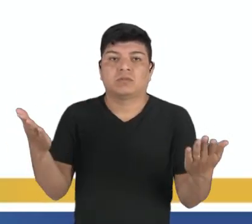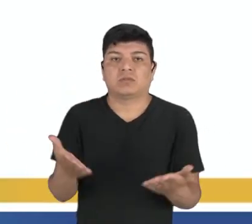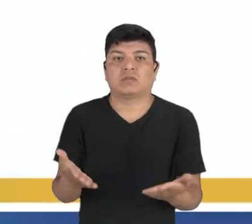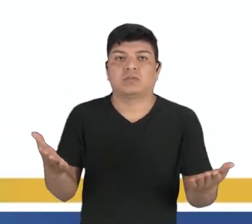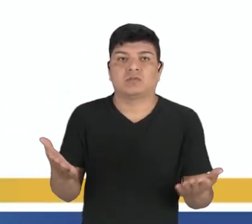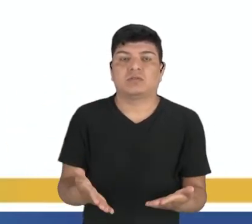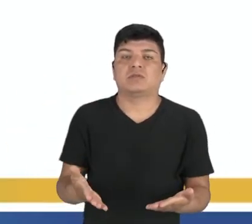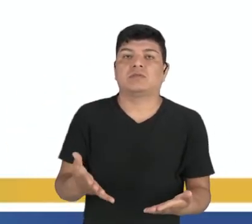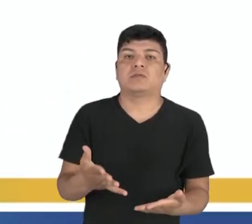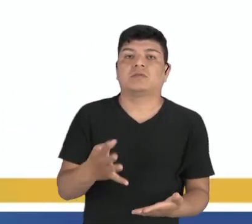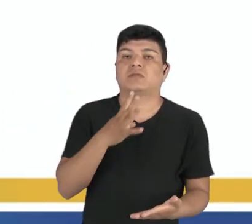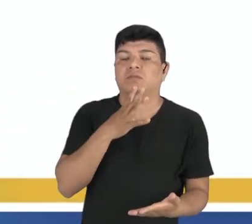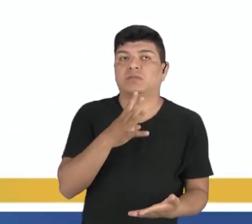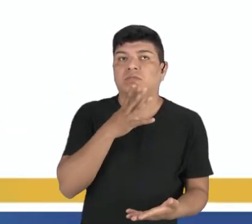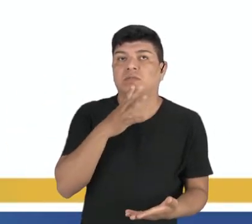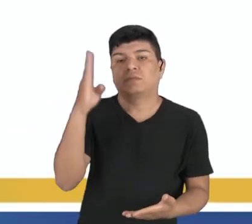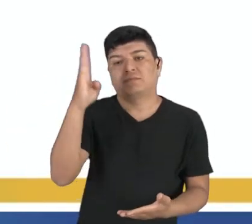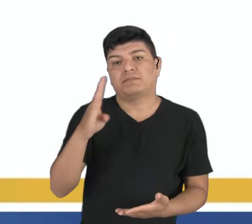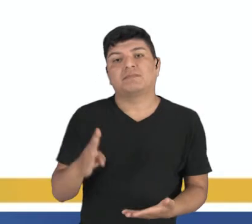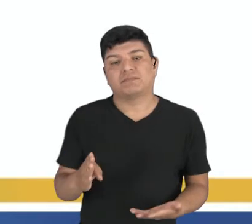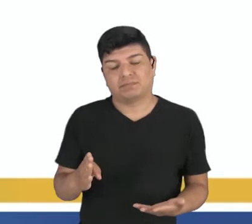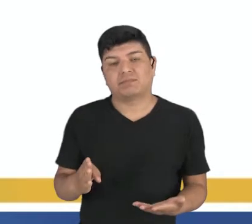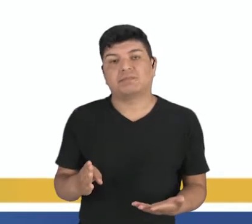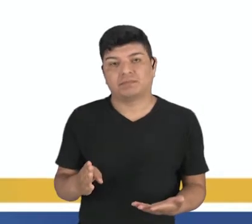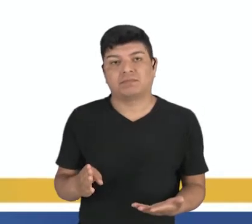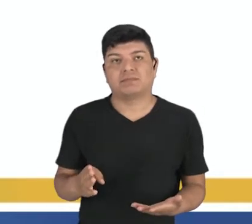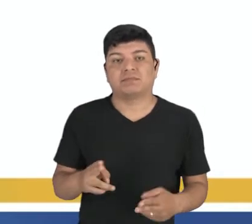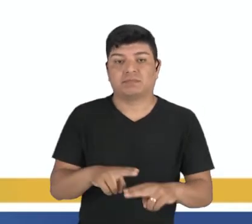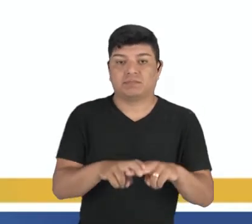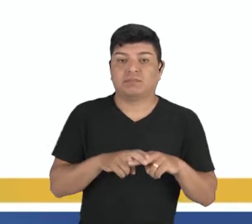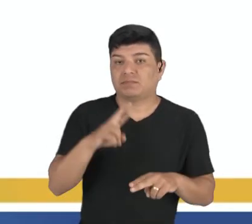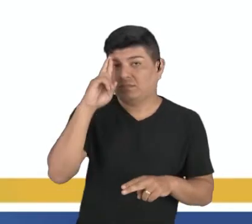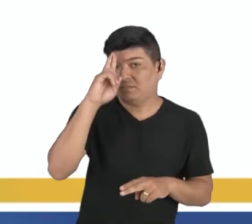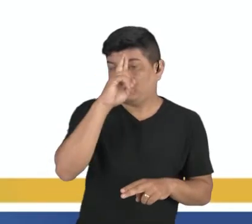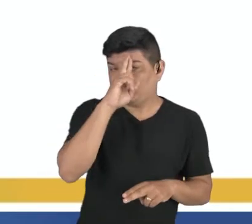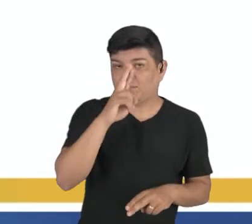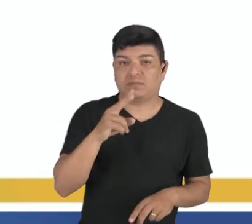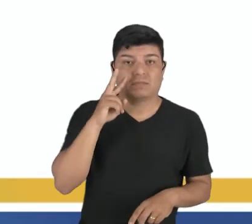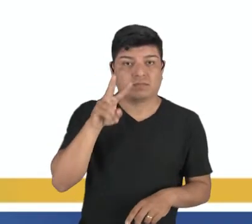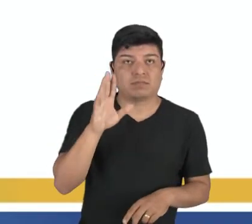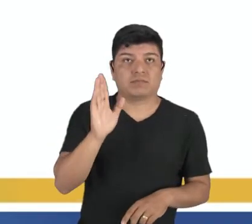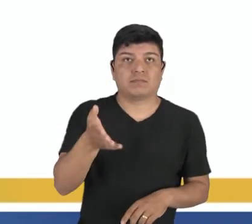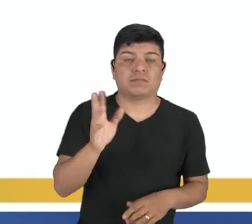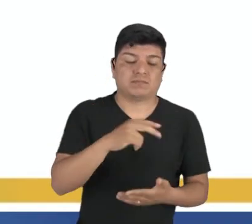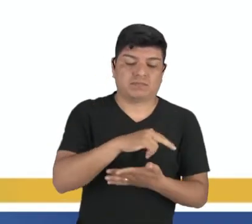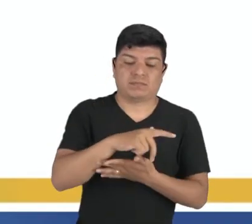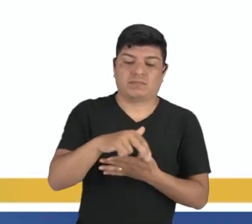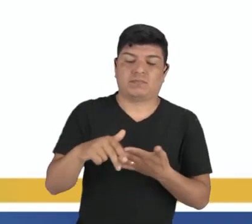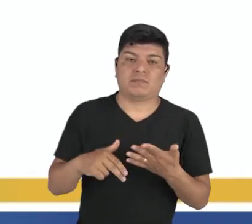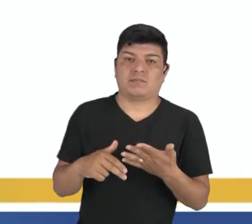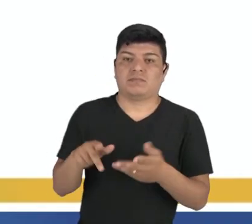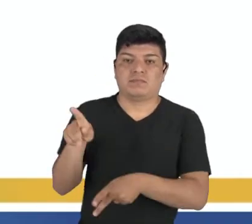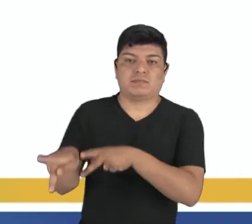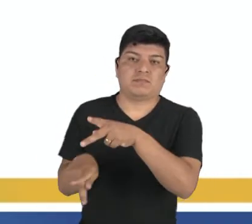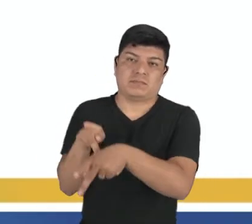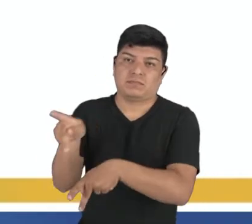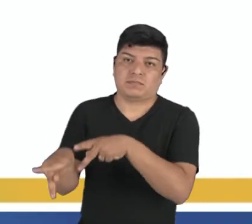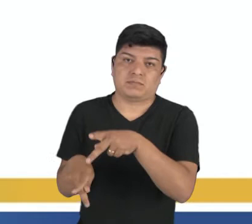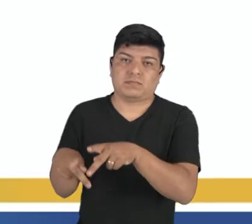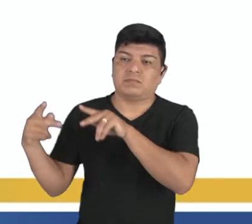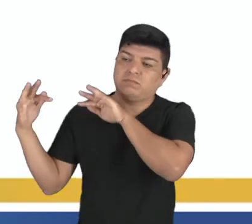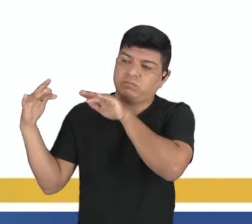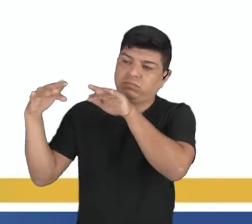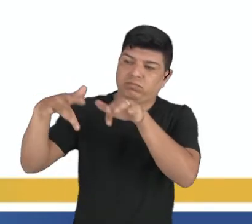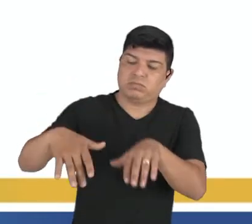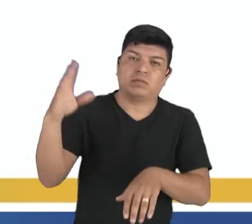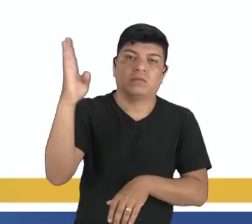hoje podemos chamar de Brasil. Tanto é que lá na história, galerinha, vocês viram as várias civilizações que vieram